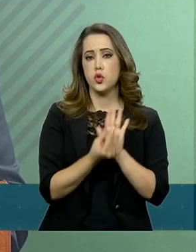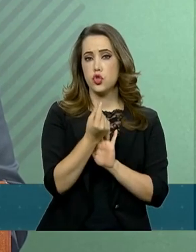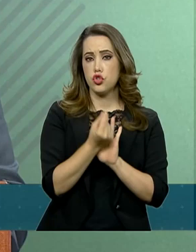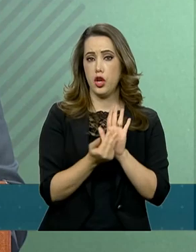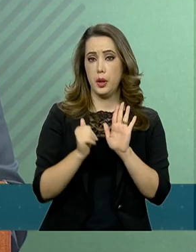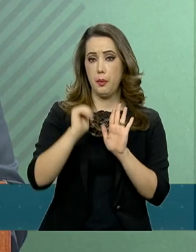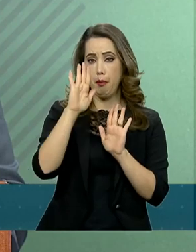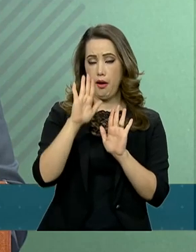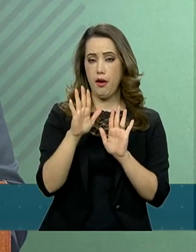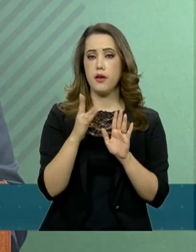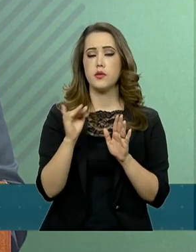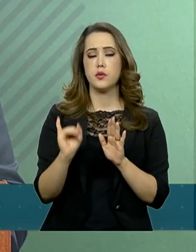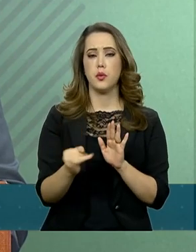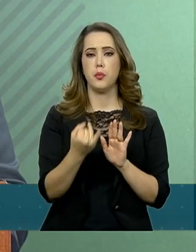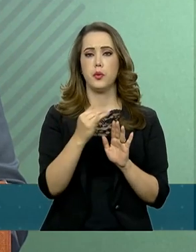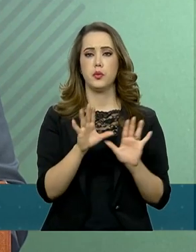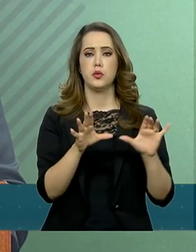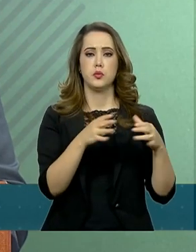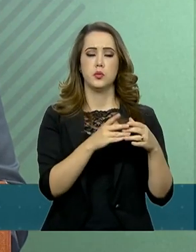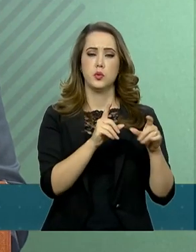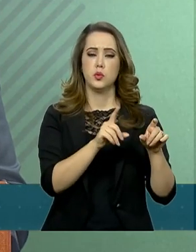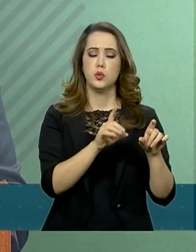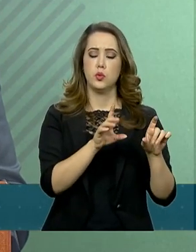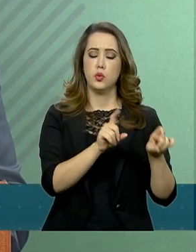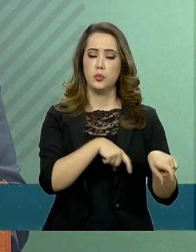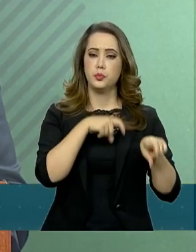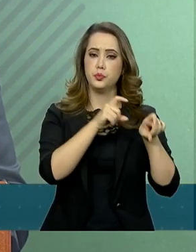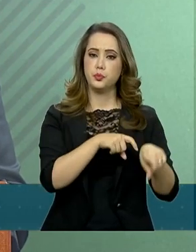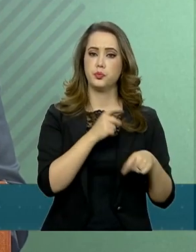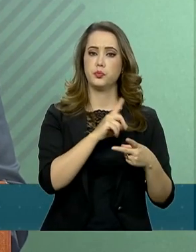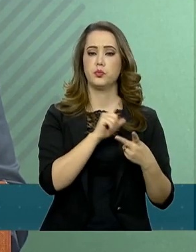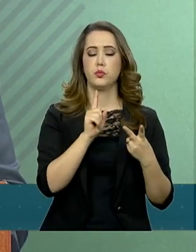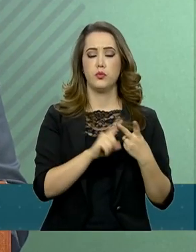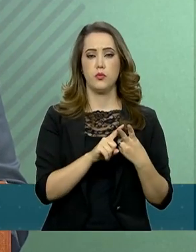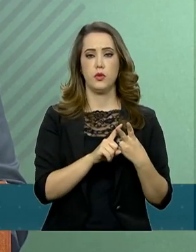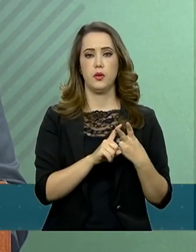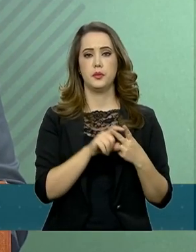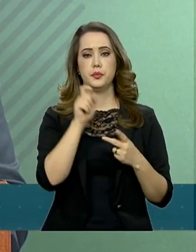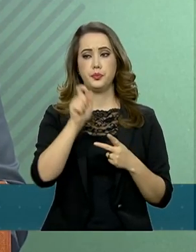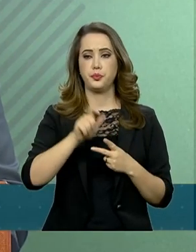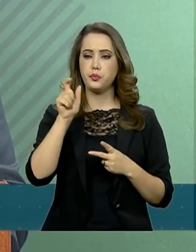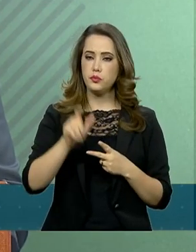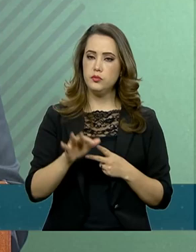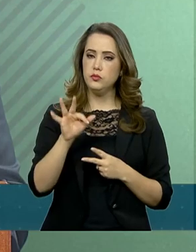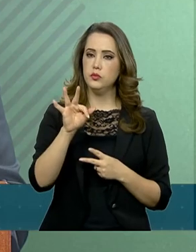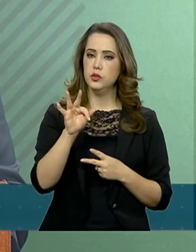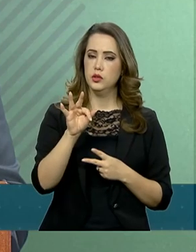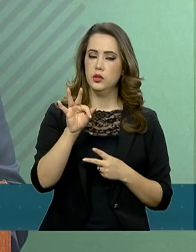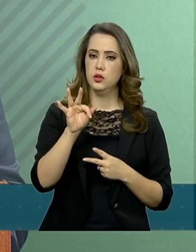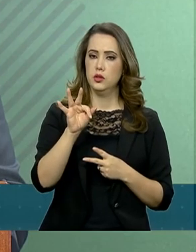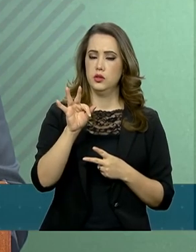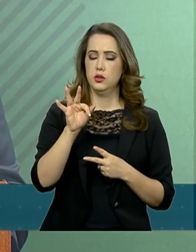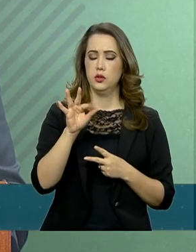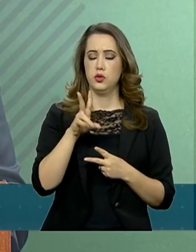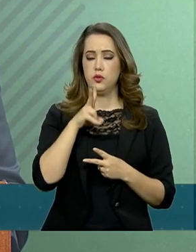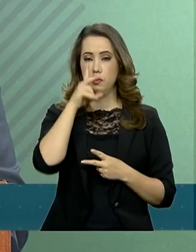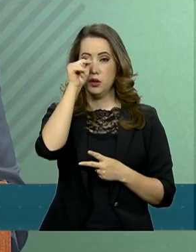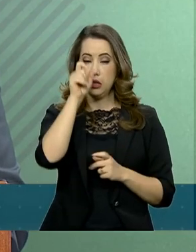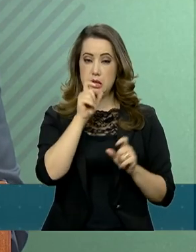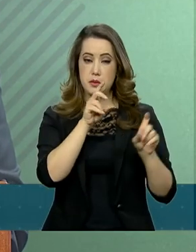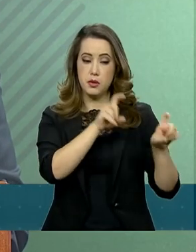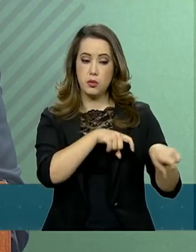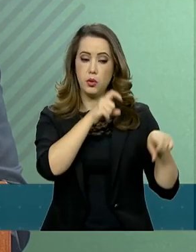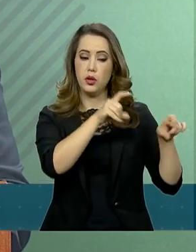produtores os beneficiários do programa nacional de fortalecimento da agricultura familiar